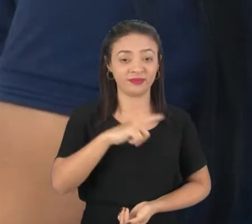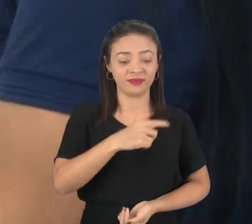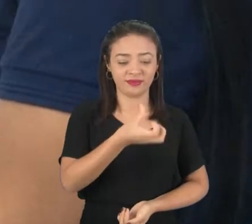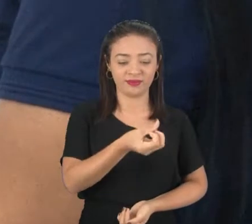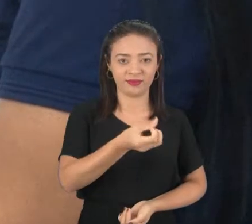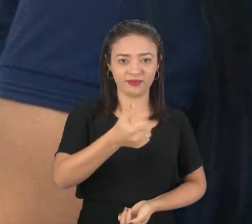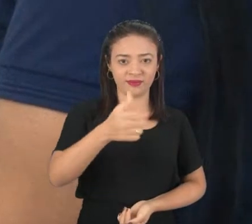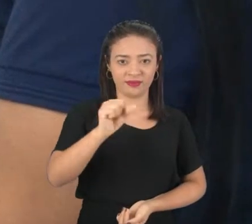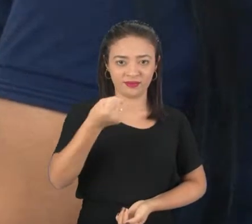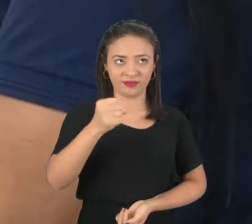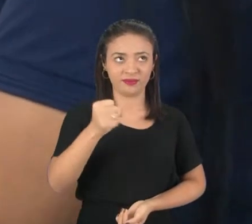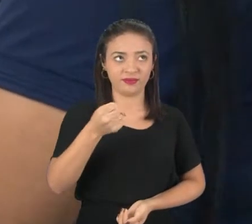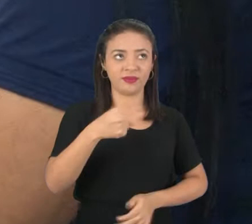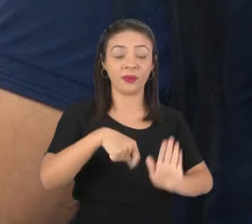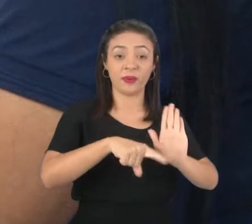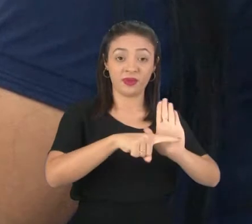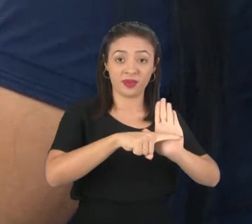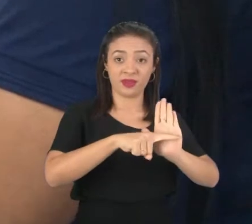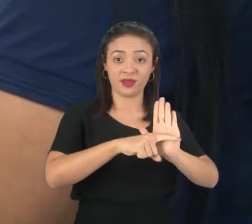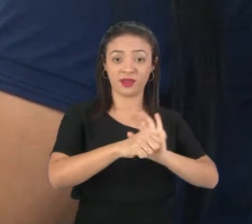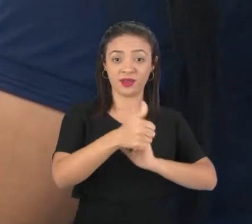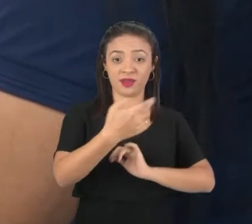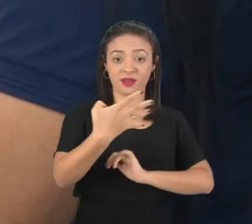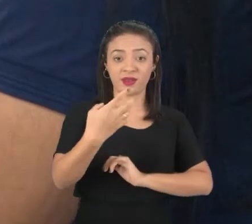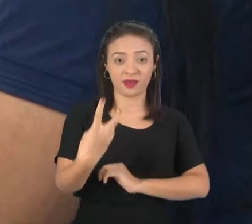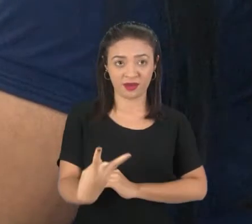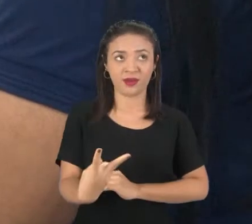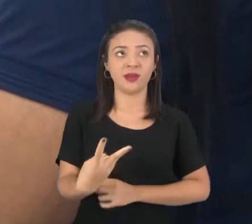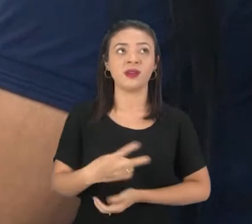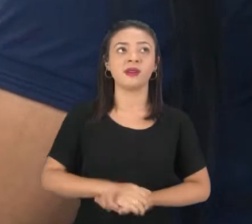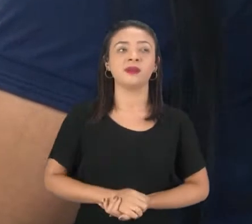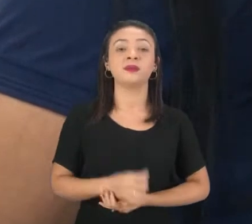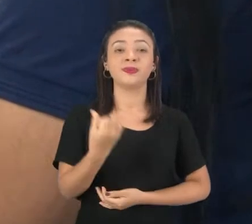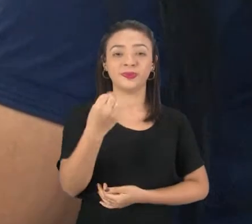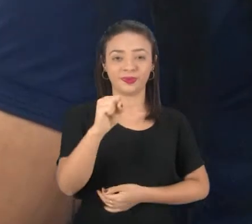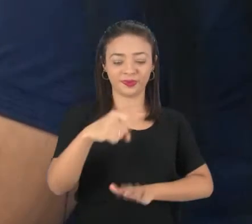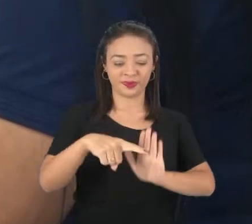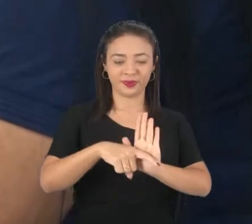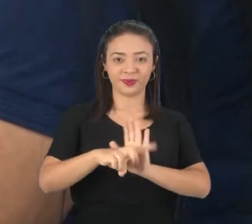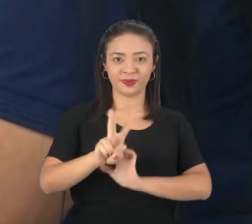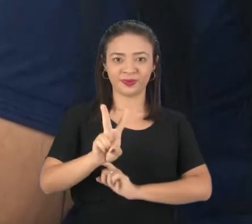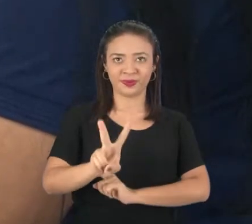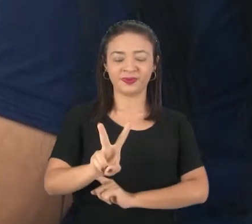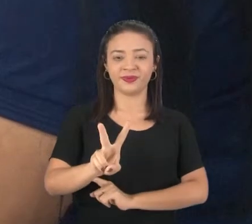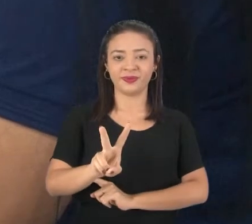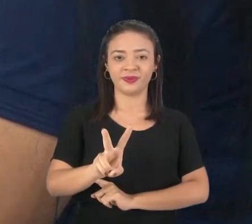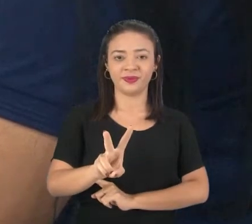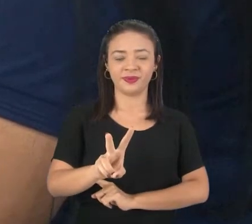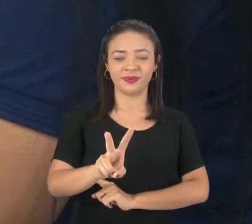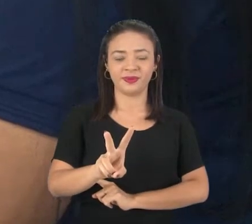tinha e retirar essa aqui porque é o que ele vendeu 8 - 2